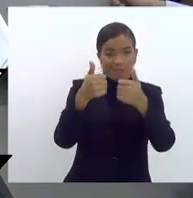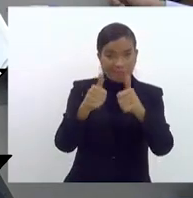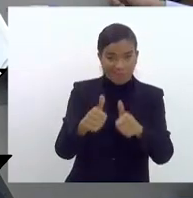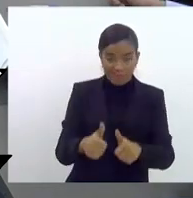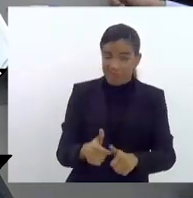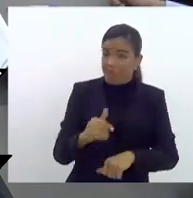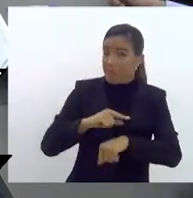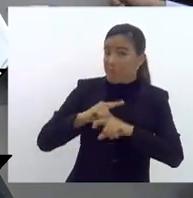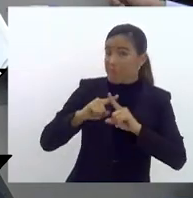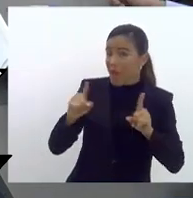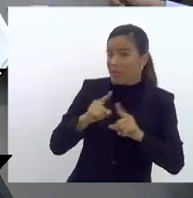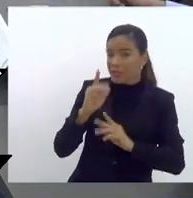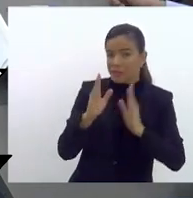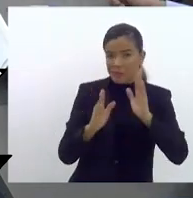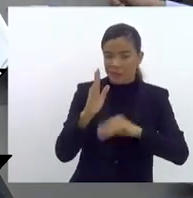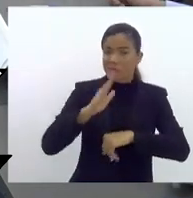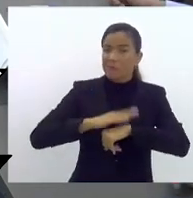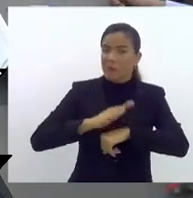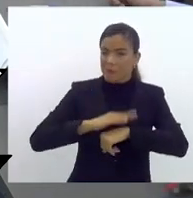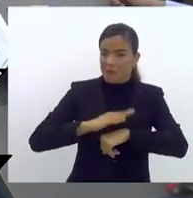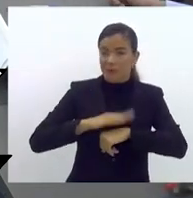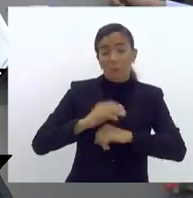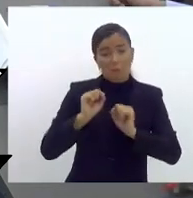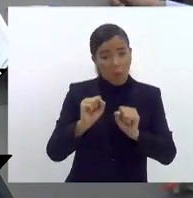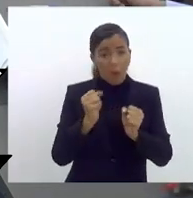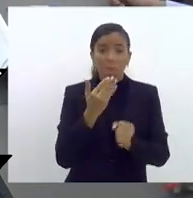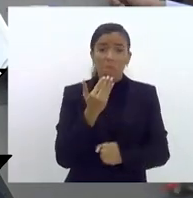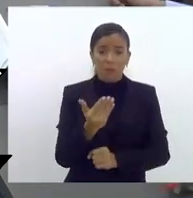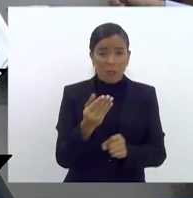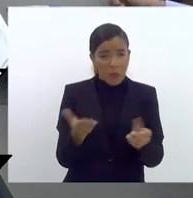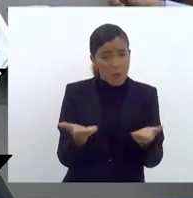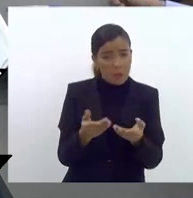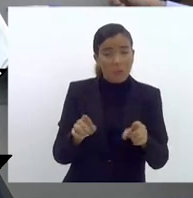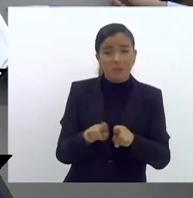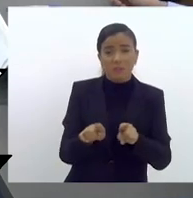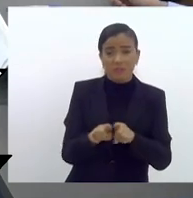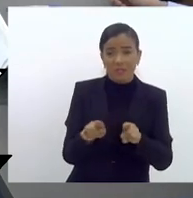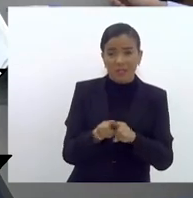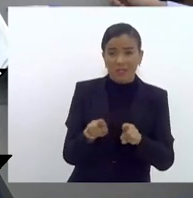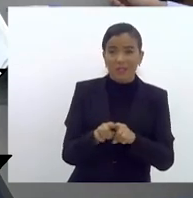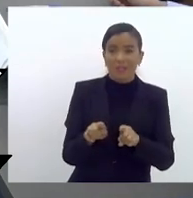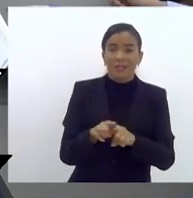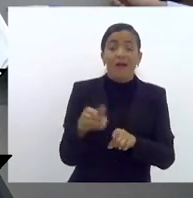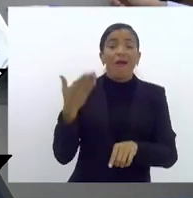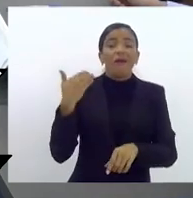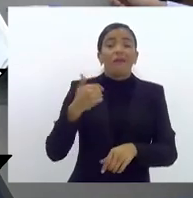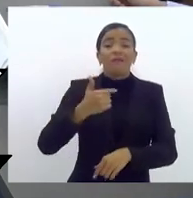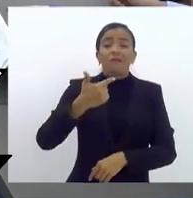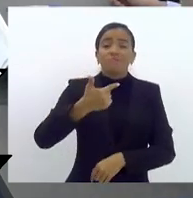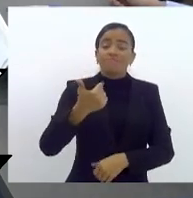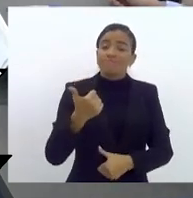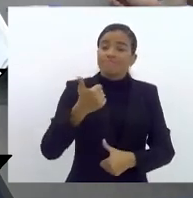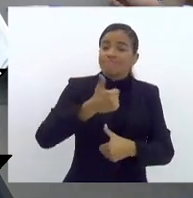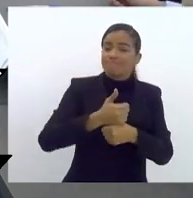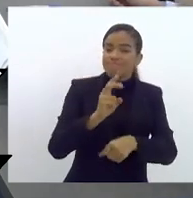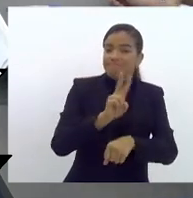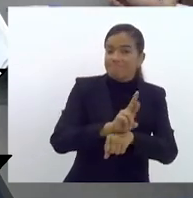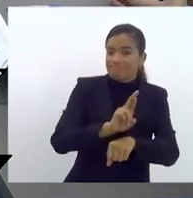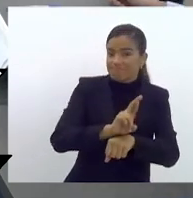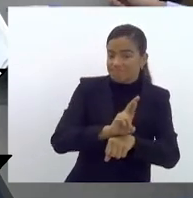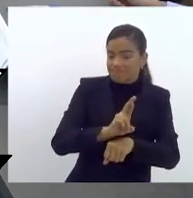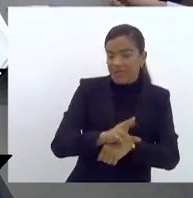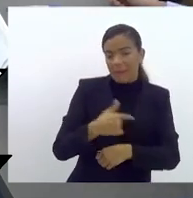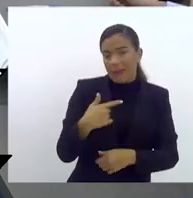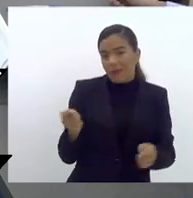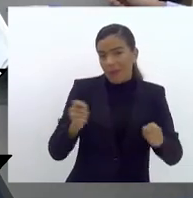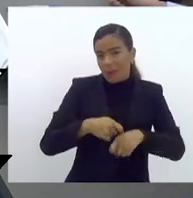mas naquele momento do meu pedido eu estava na suplência da ccj não